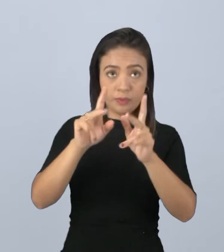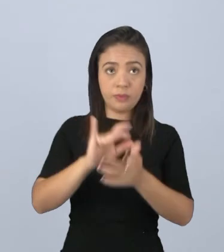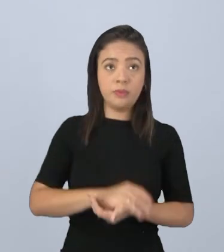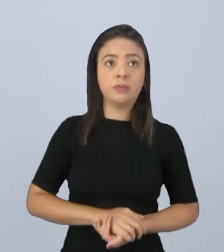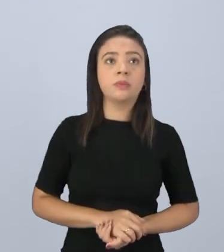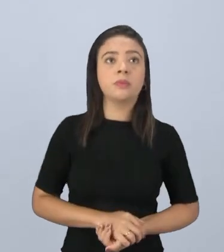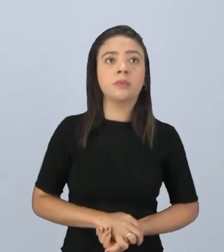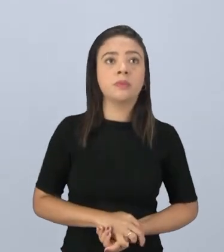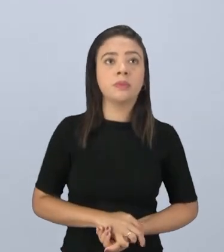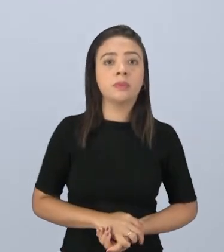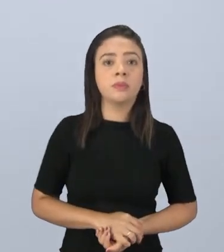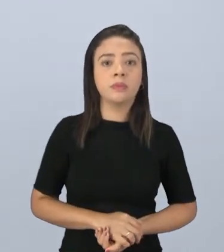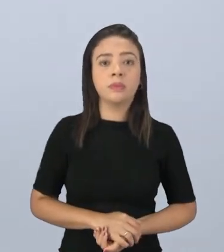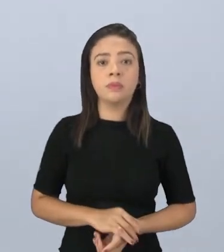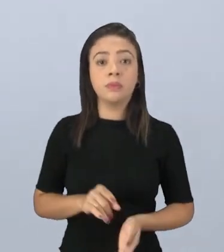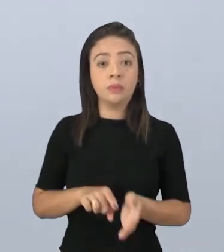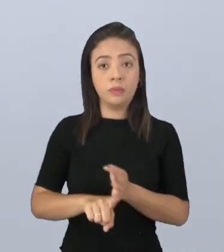lá.